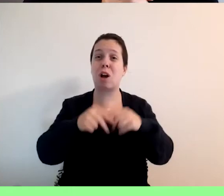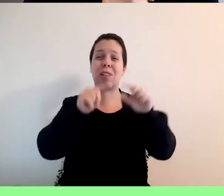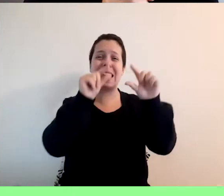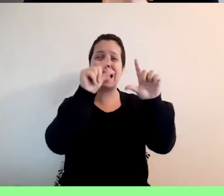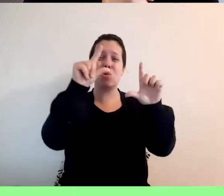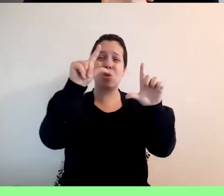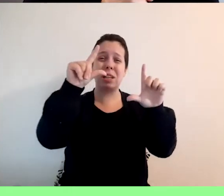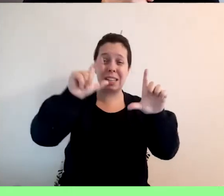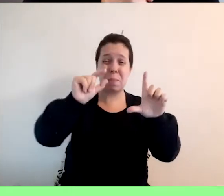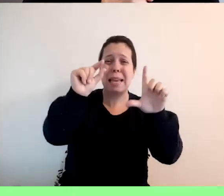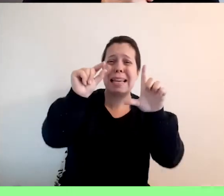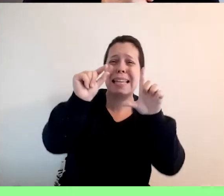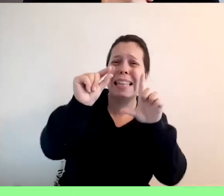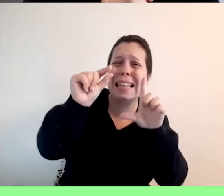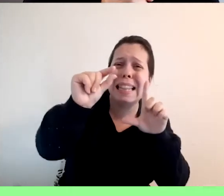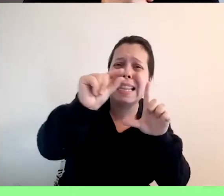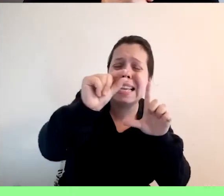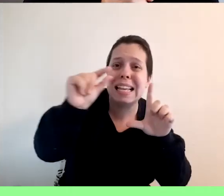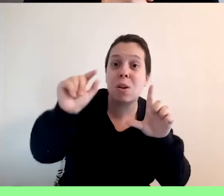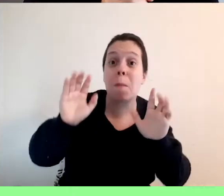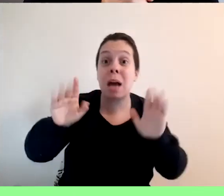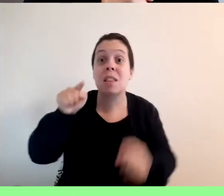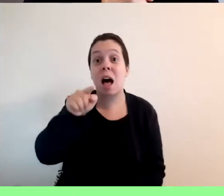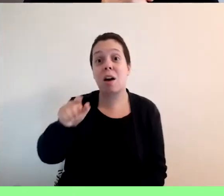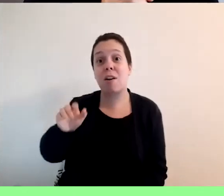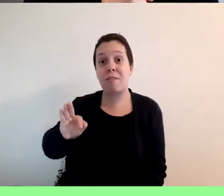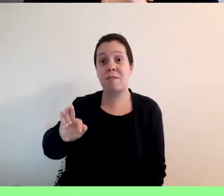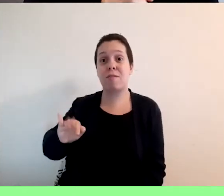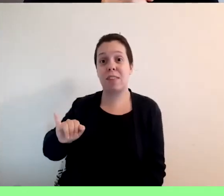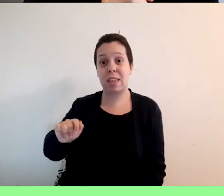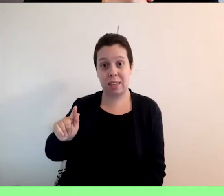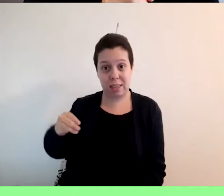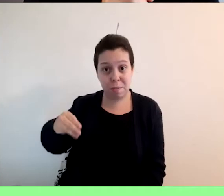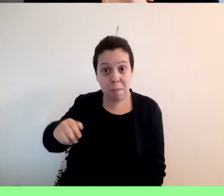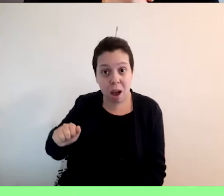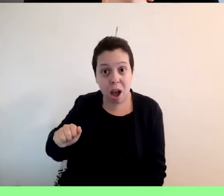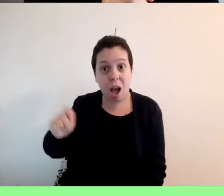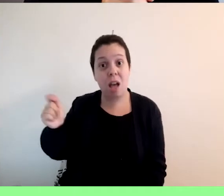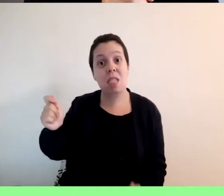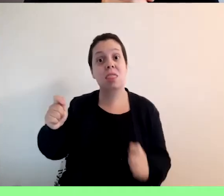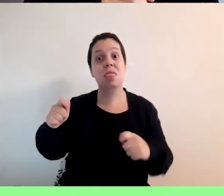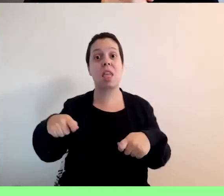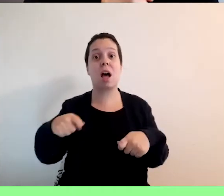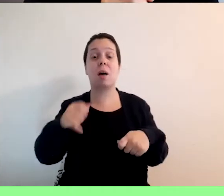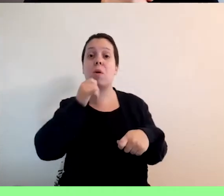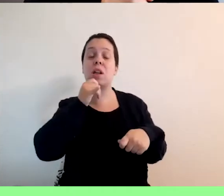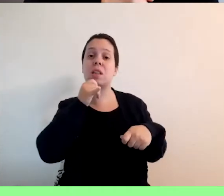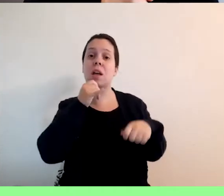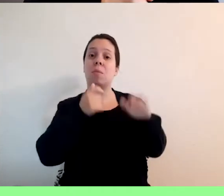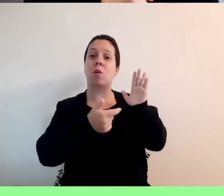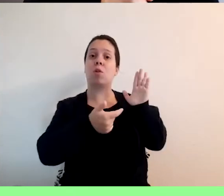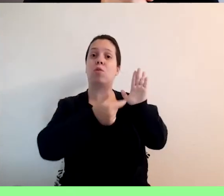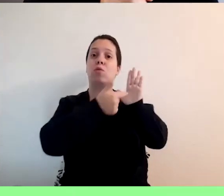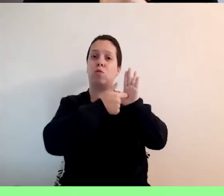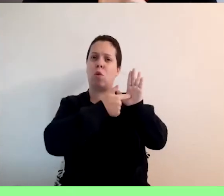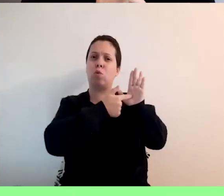pequenos. Mas dentro do Figma a gente consegue, por exemplo, mudar a cor do fundo do canvas,